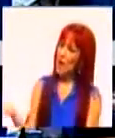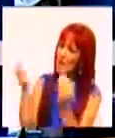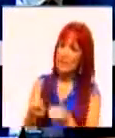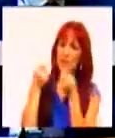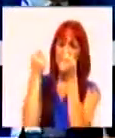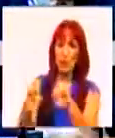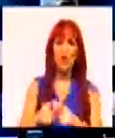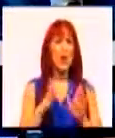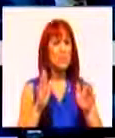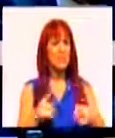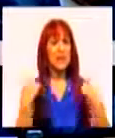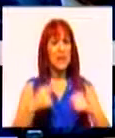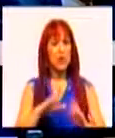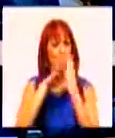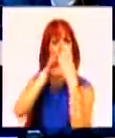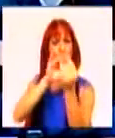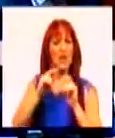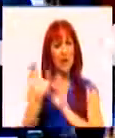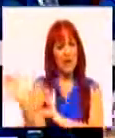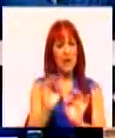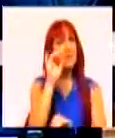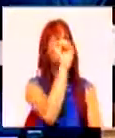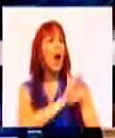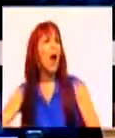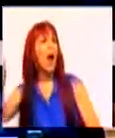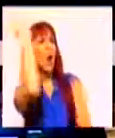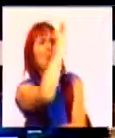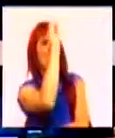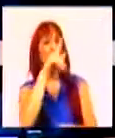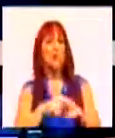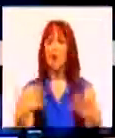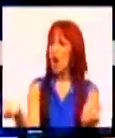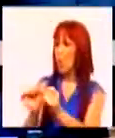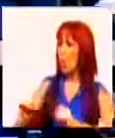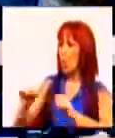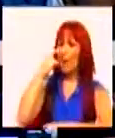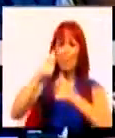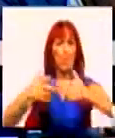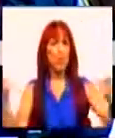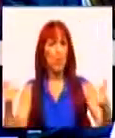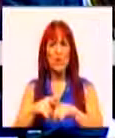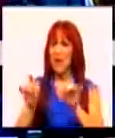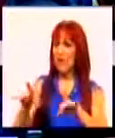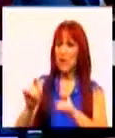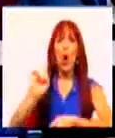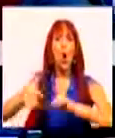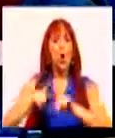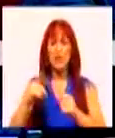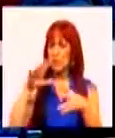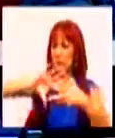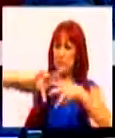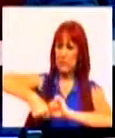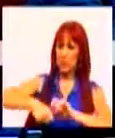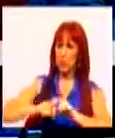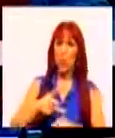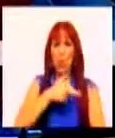investimento. Nós temos que ter um modelo para tratar a paisagem rural, onde já não existe população, para evitar precisamente a degradação e